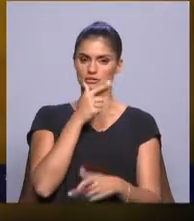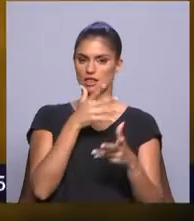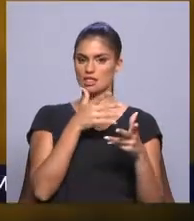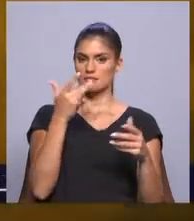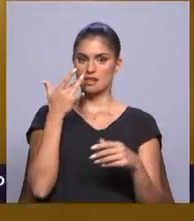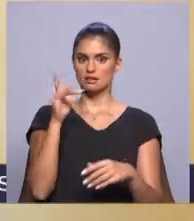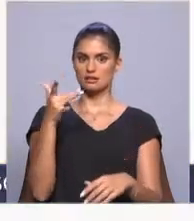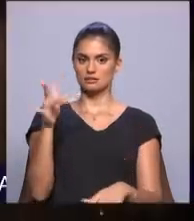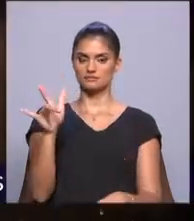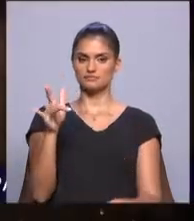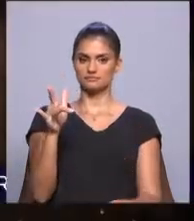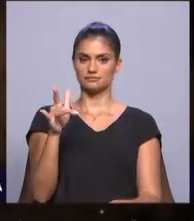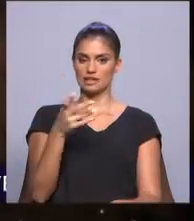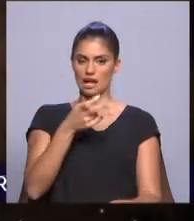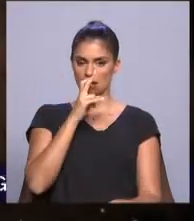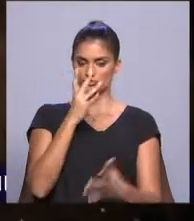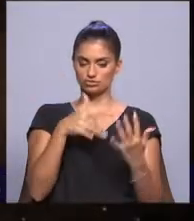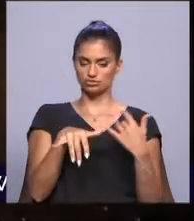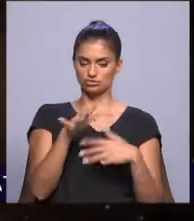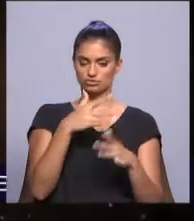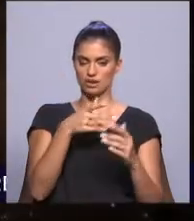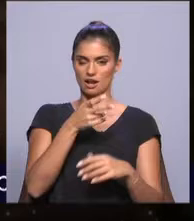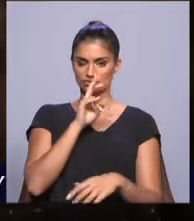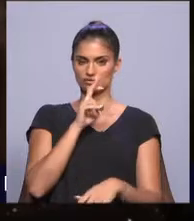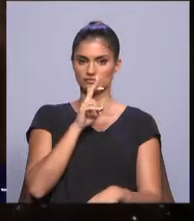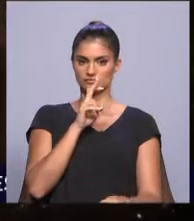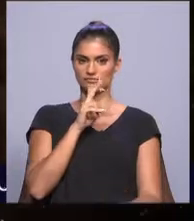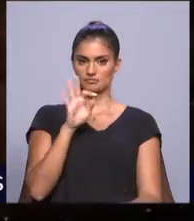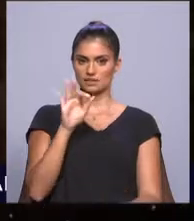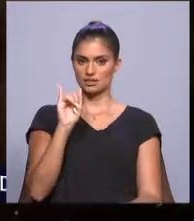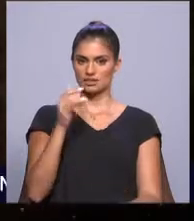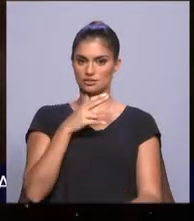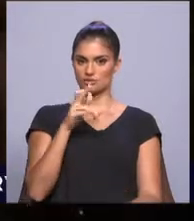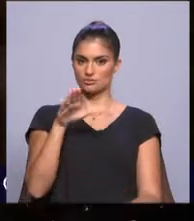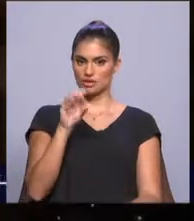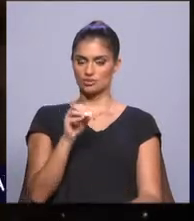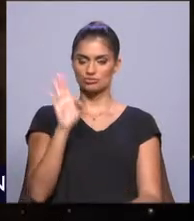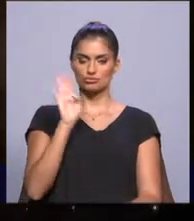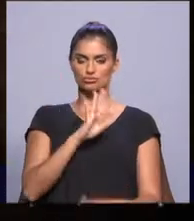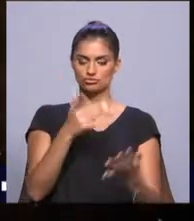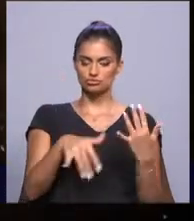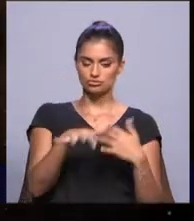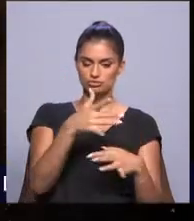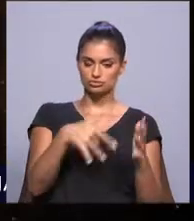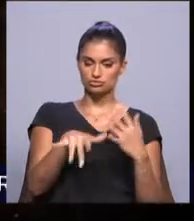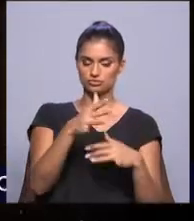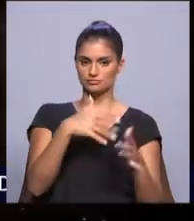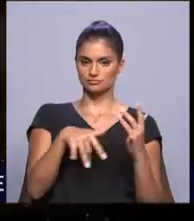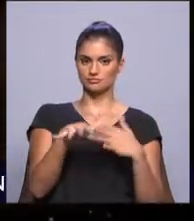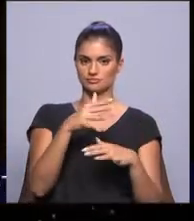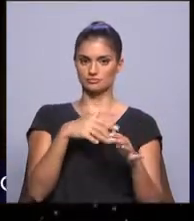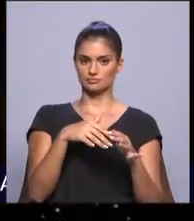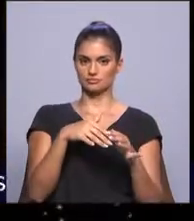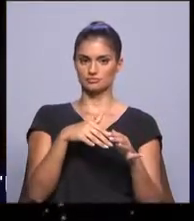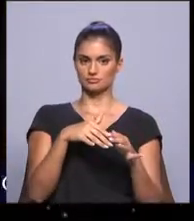brilhante, com muito gás, sobretudo hidrogênio, hélio, com muitas poeiras a rodar a velocidades